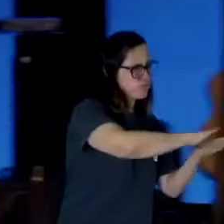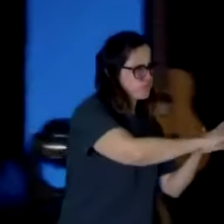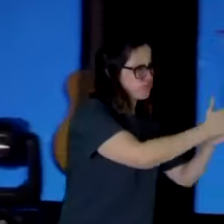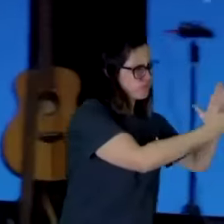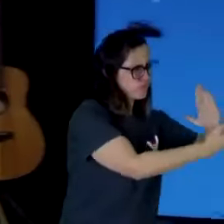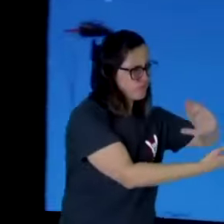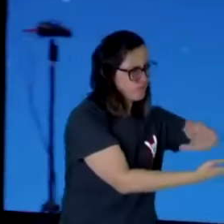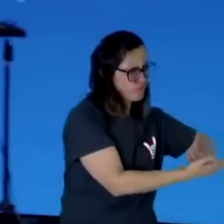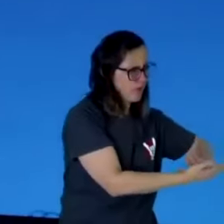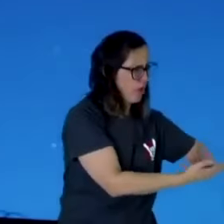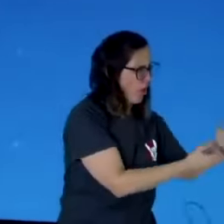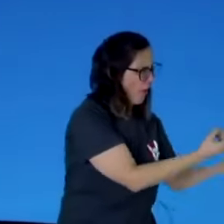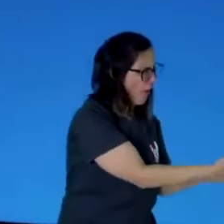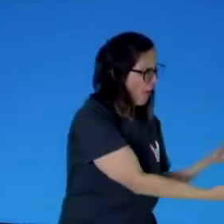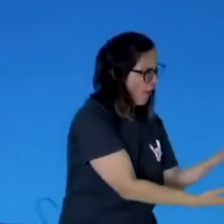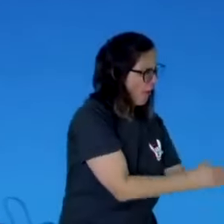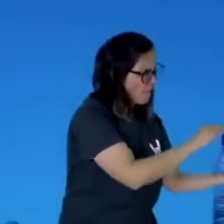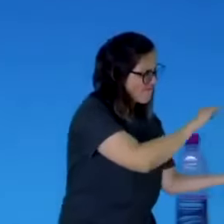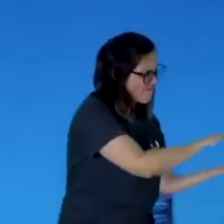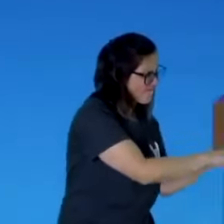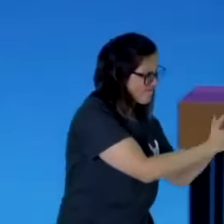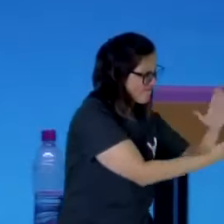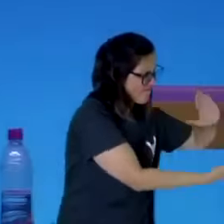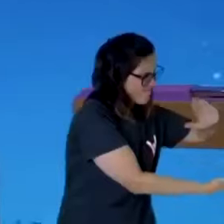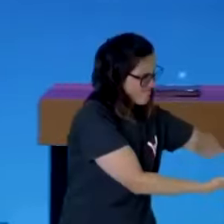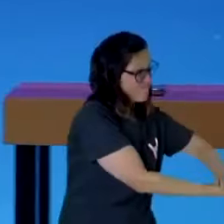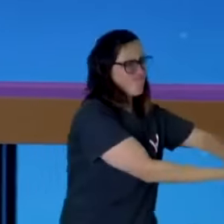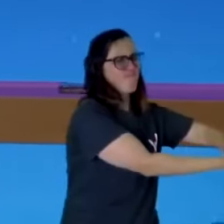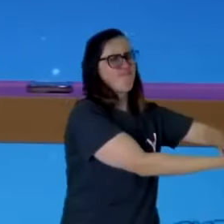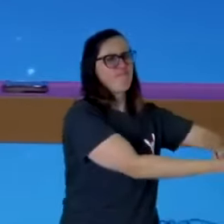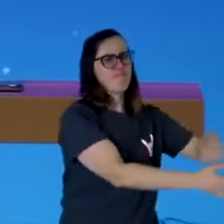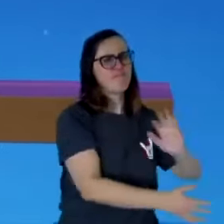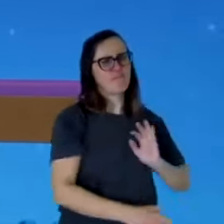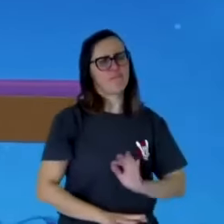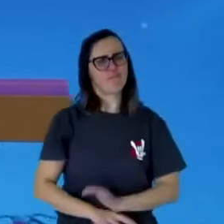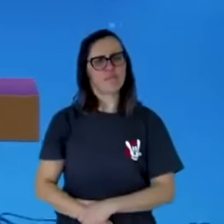ei ô i